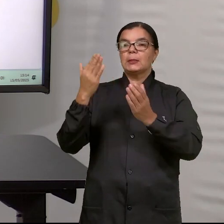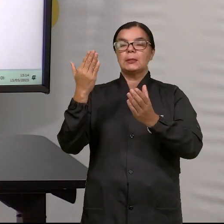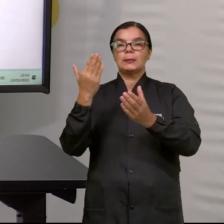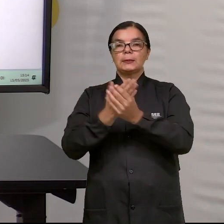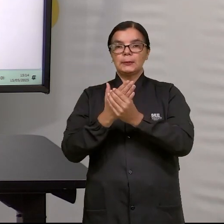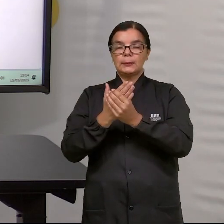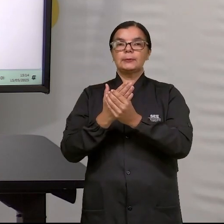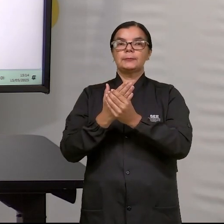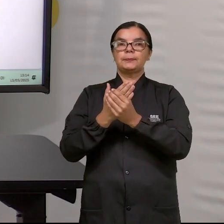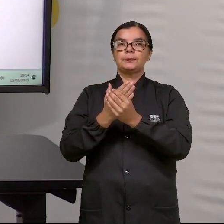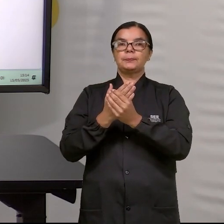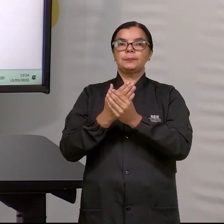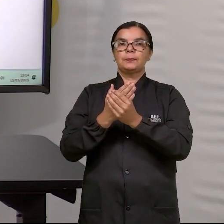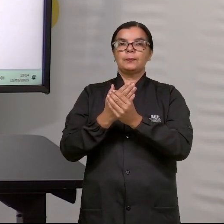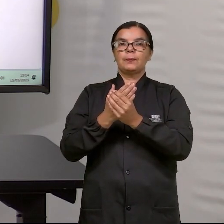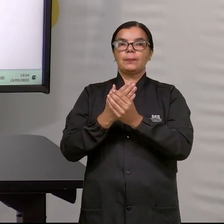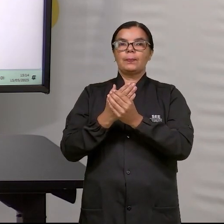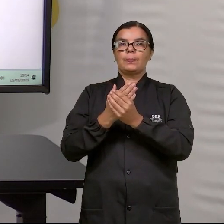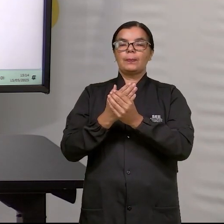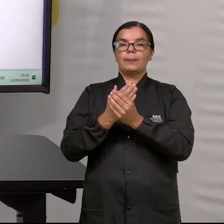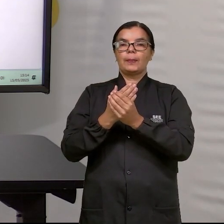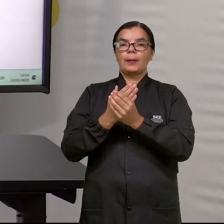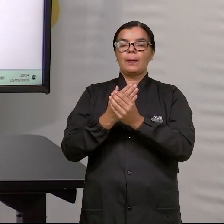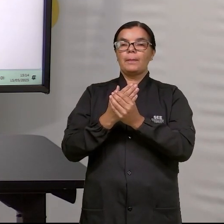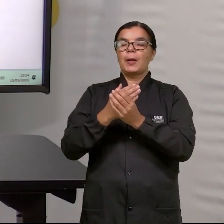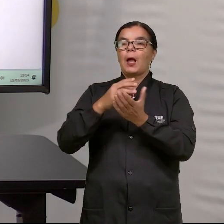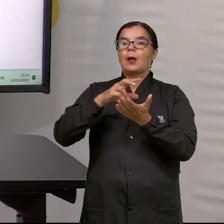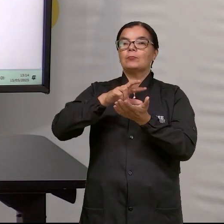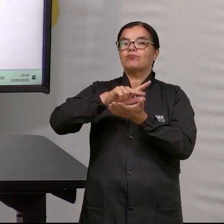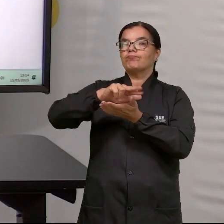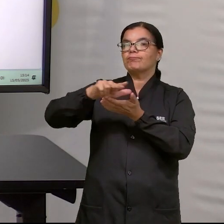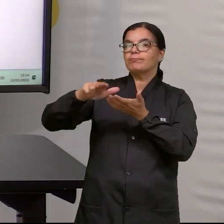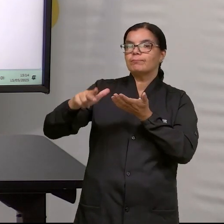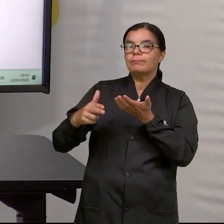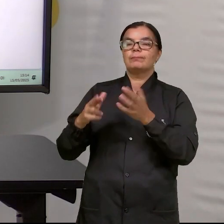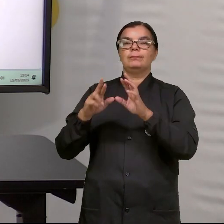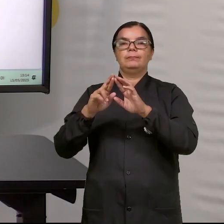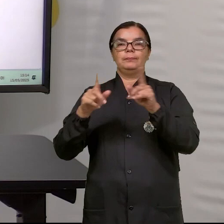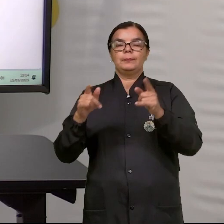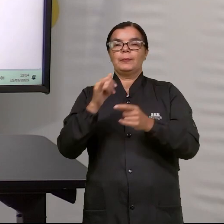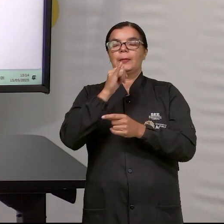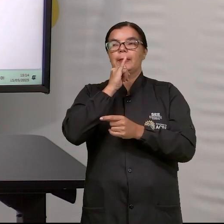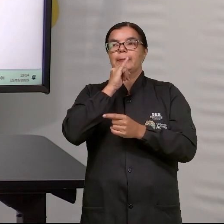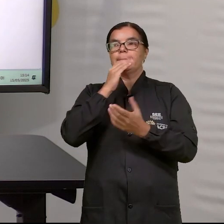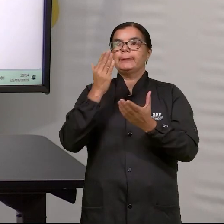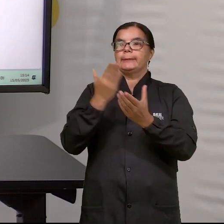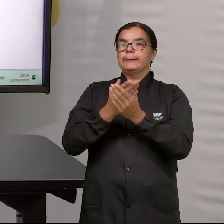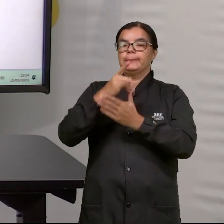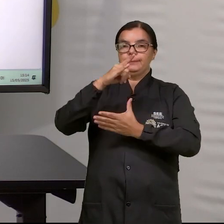processos para esferas diferentes. Por exemplo, eu quero mandar um processo